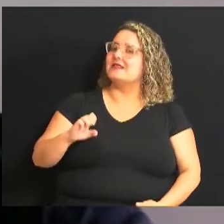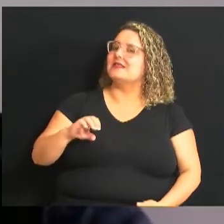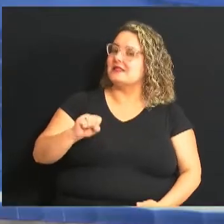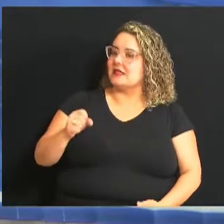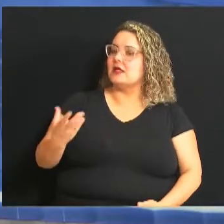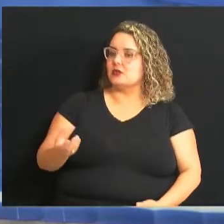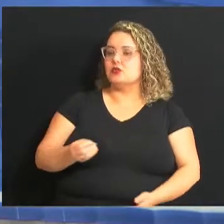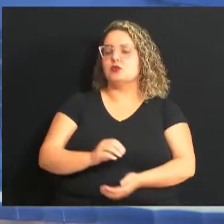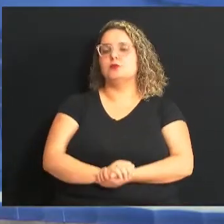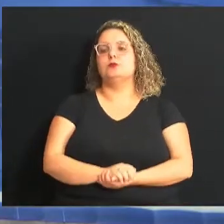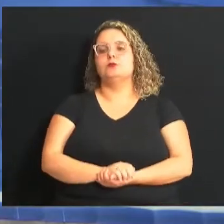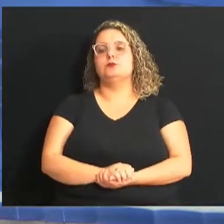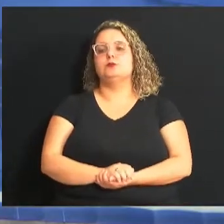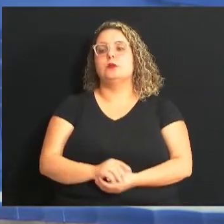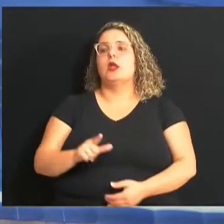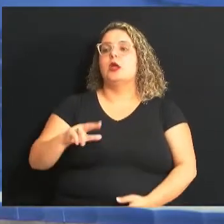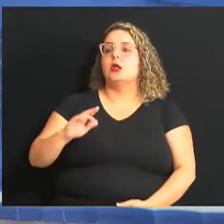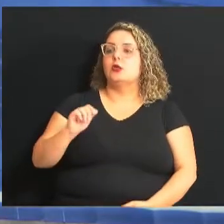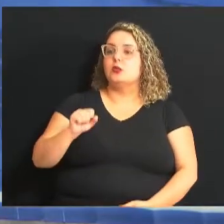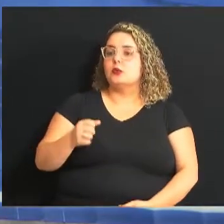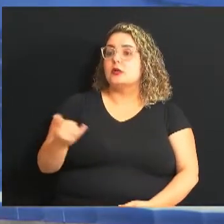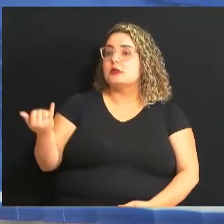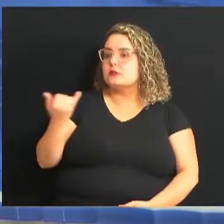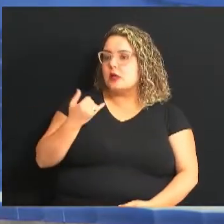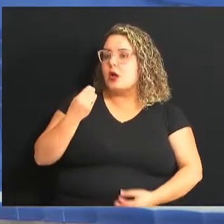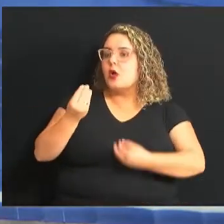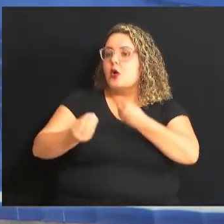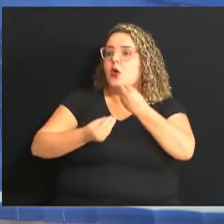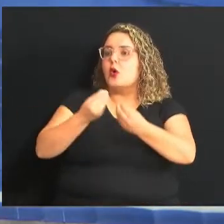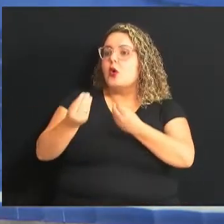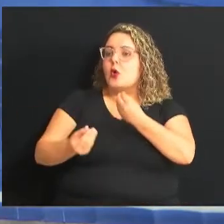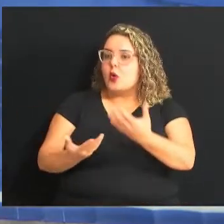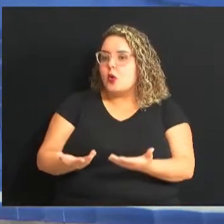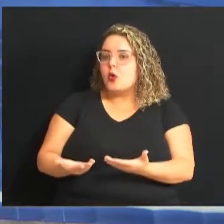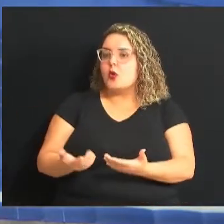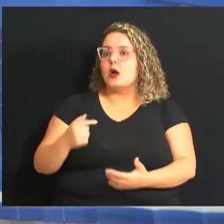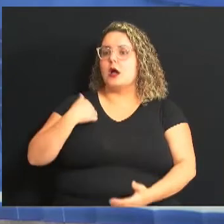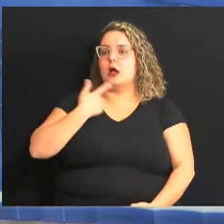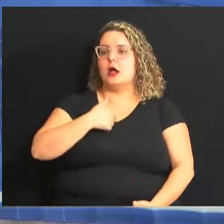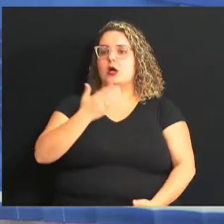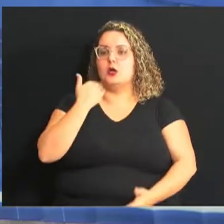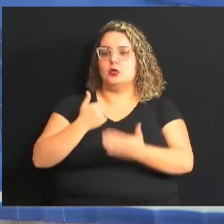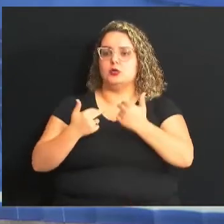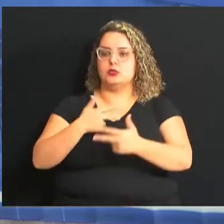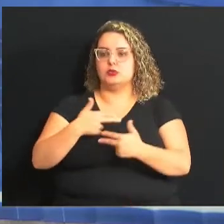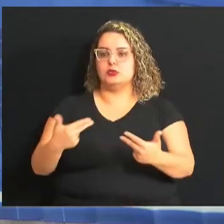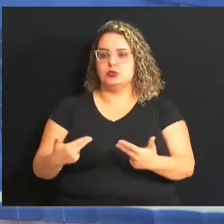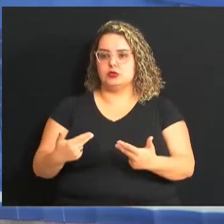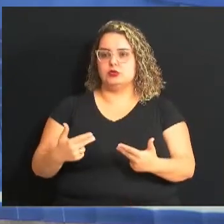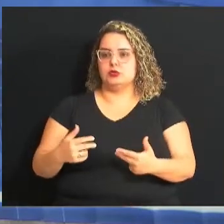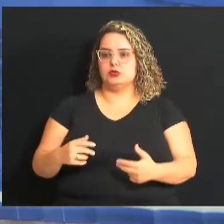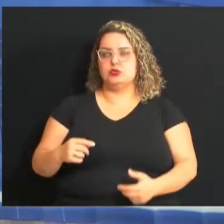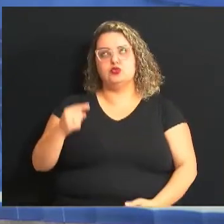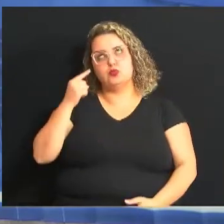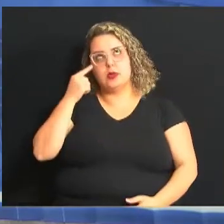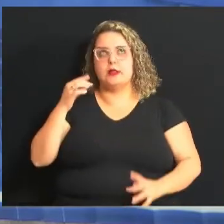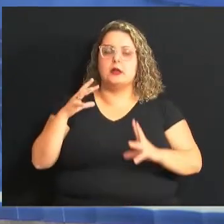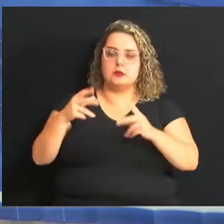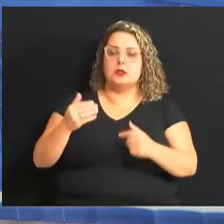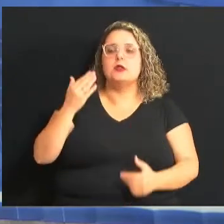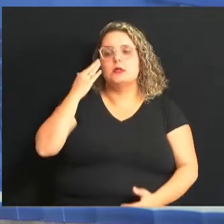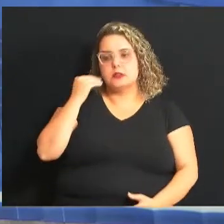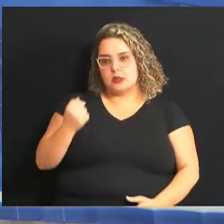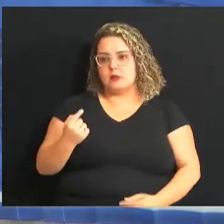E Lucas, me fala uma coisa, como que deve ser então a nossa alimentação? De uma maneira geral, a gente sabe que cada